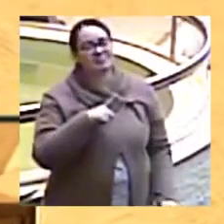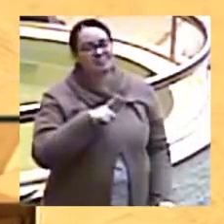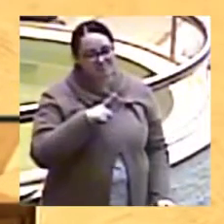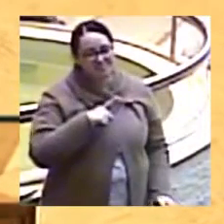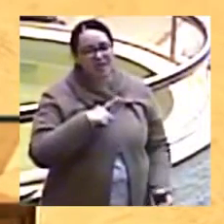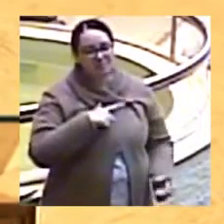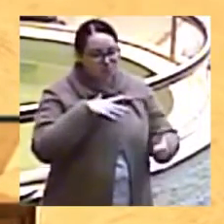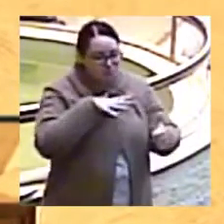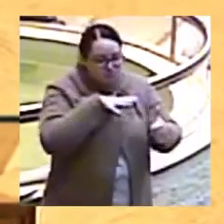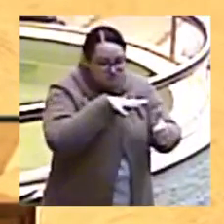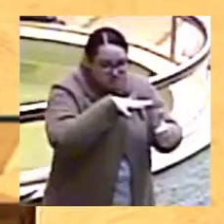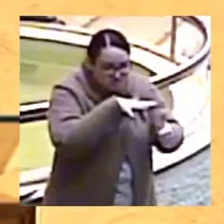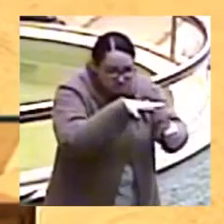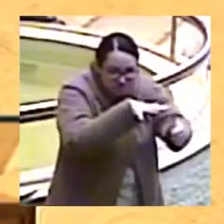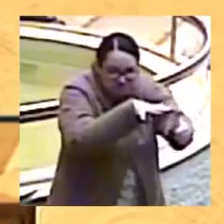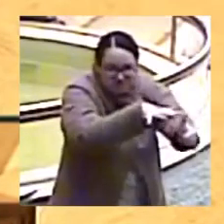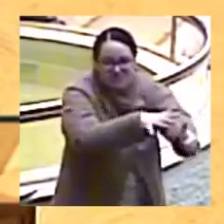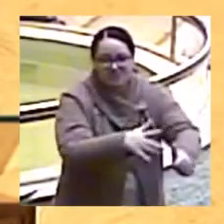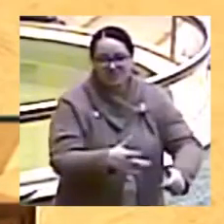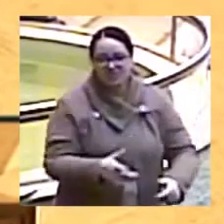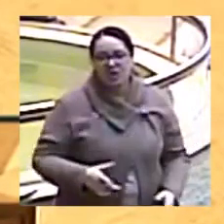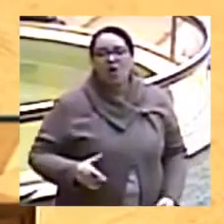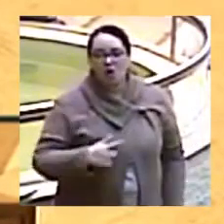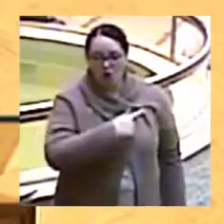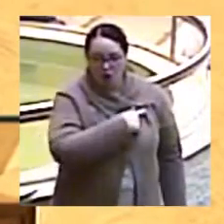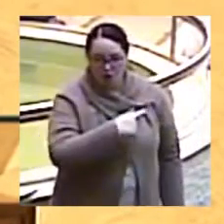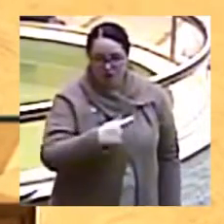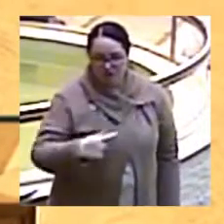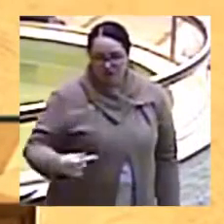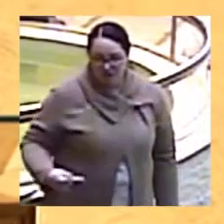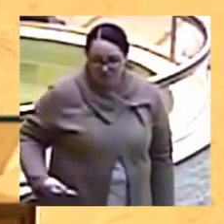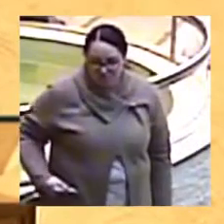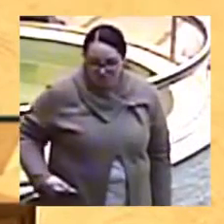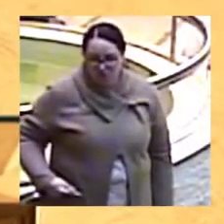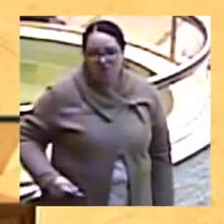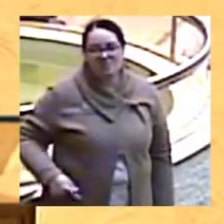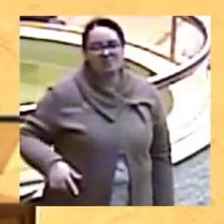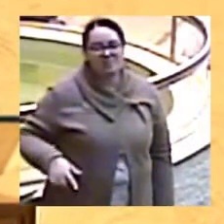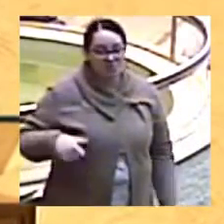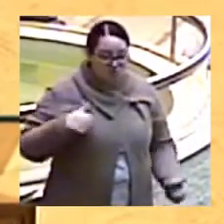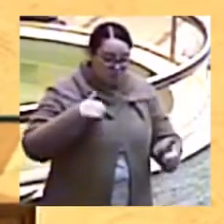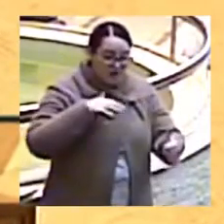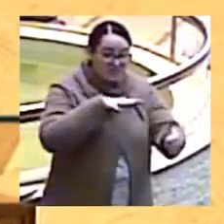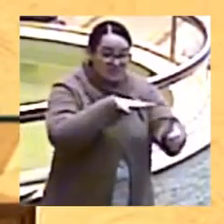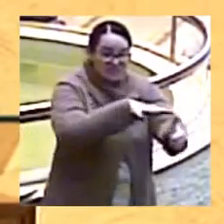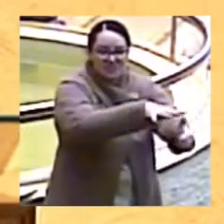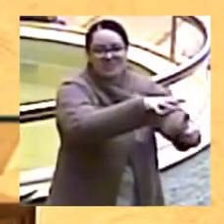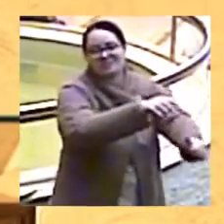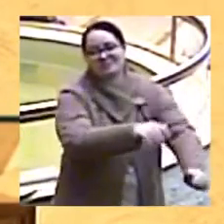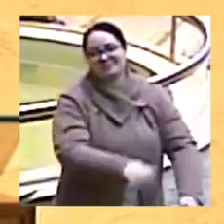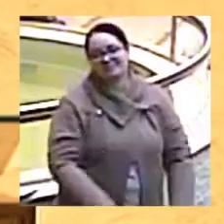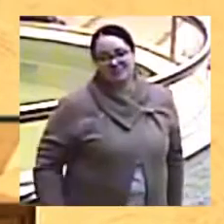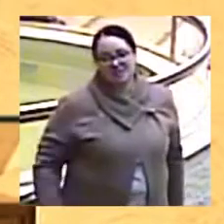governadores, foram perseguidas por imperadores. Entretanto, Deus havia provido, algo superior a eles.